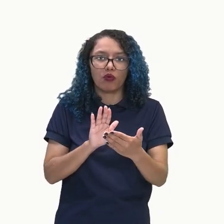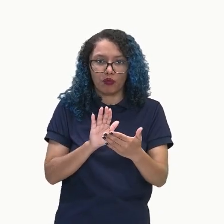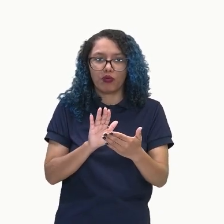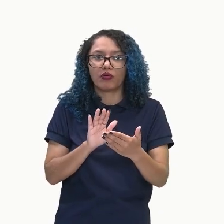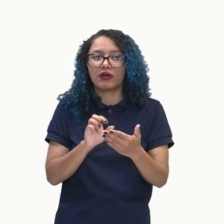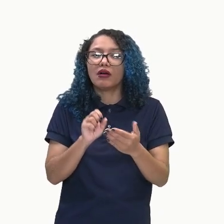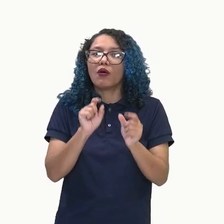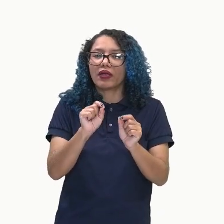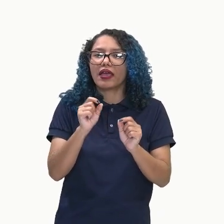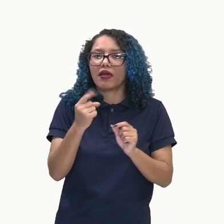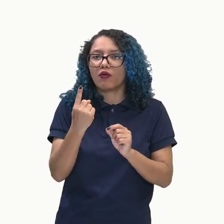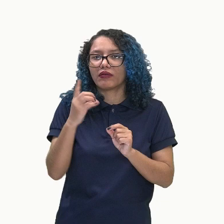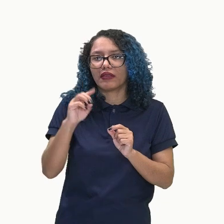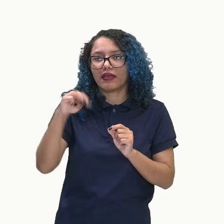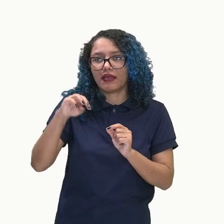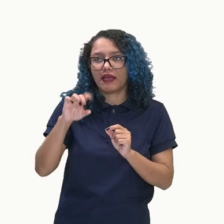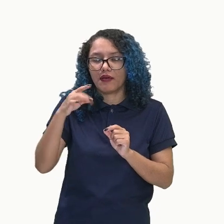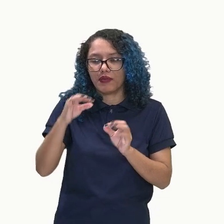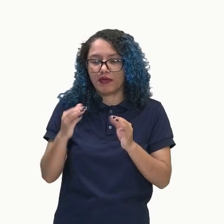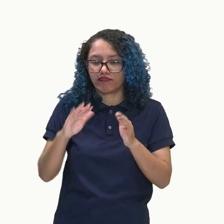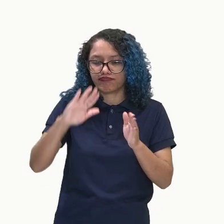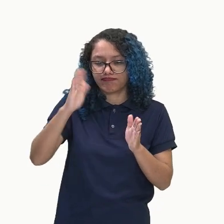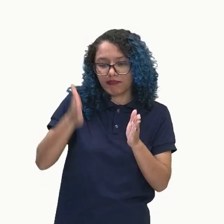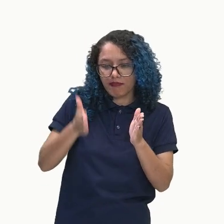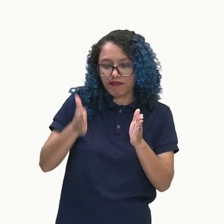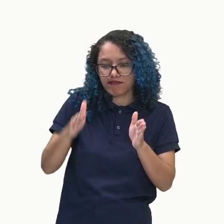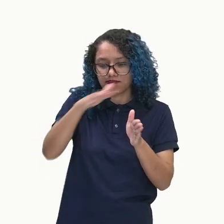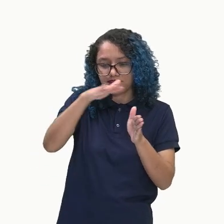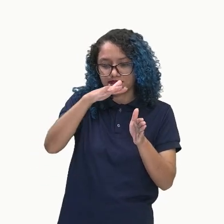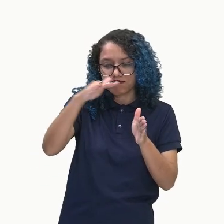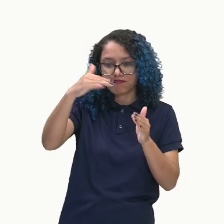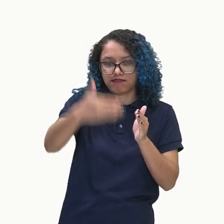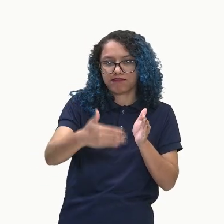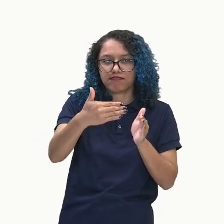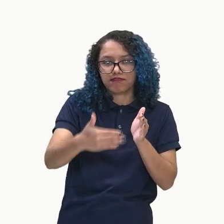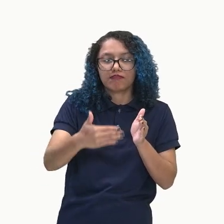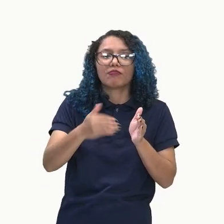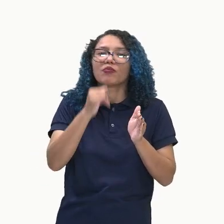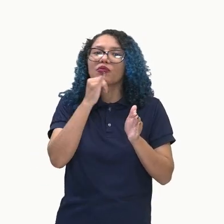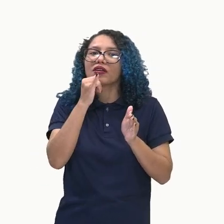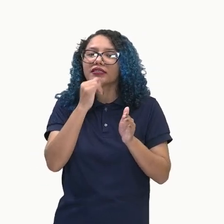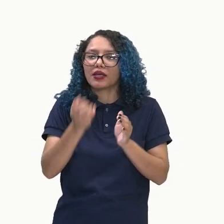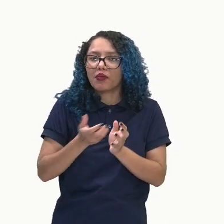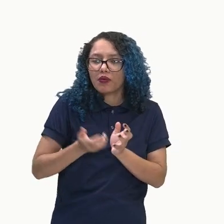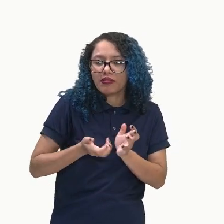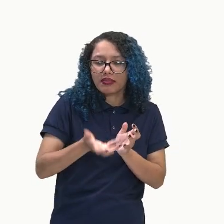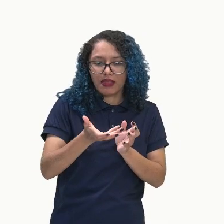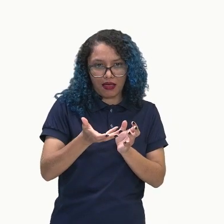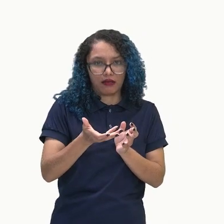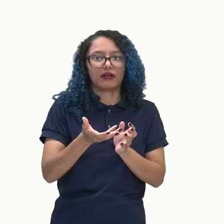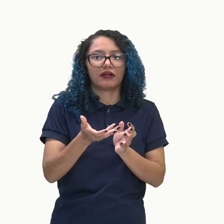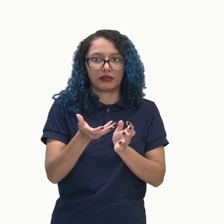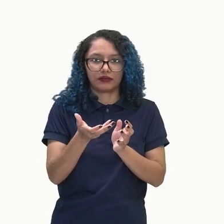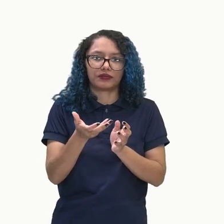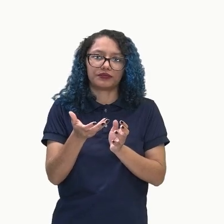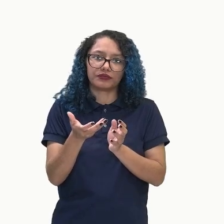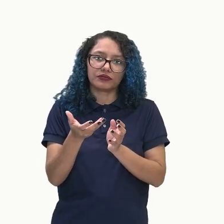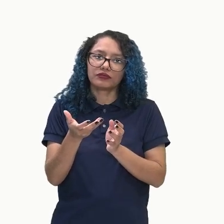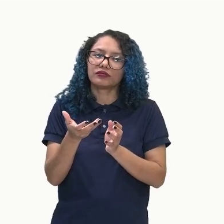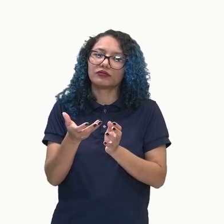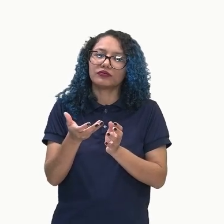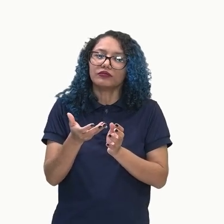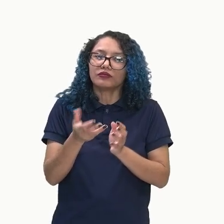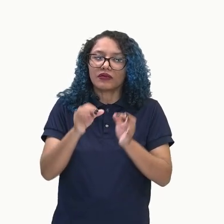lado. Imagina que você tem um dado, tudo bem? Cada linhazinha ali, não vou dizer nenhum lado,